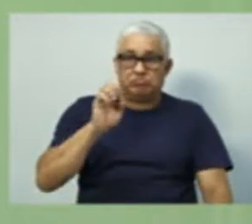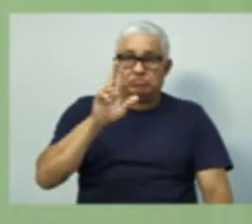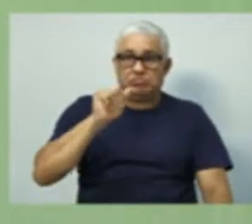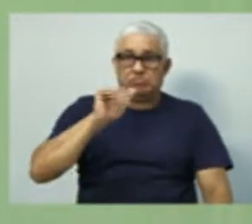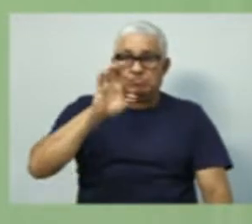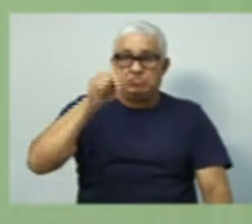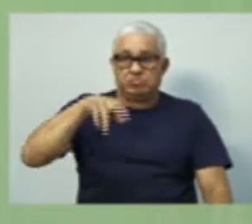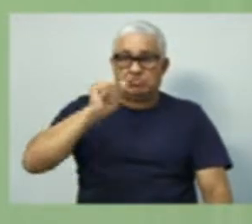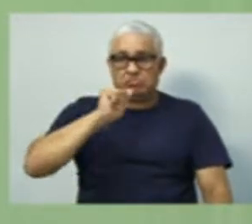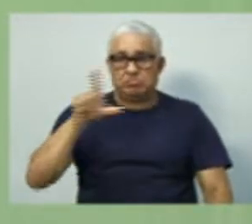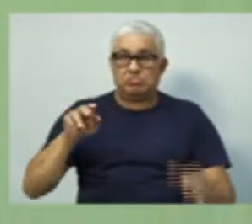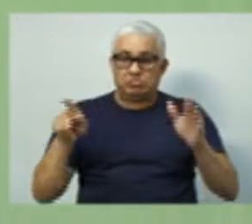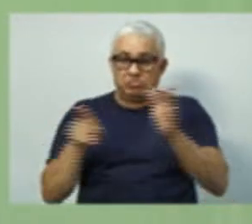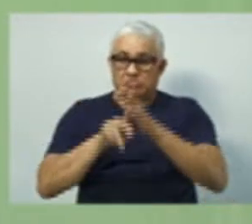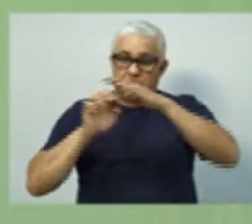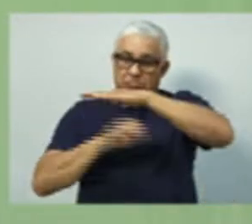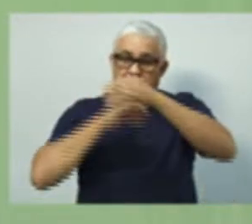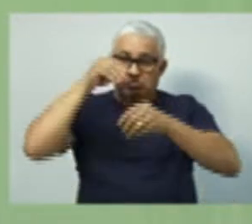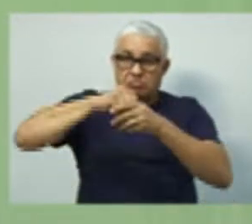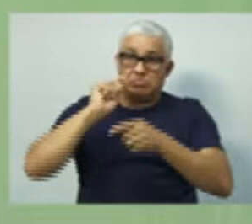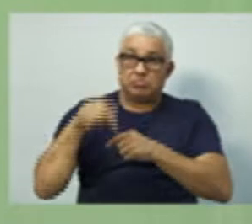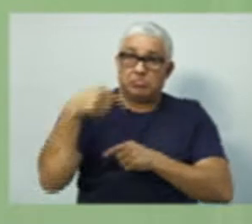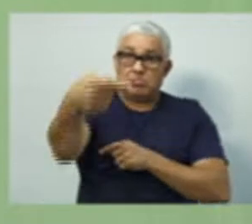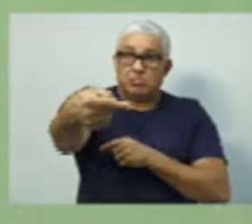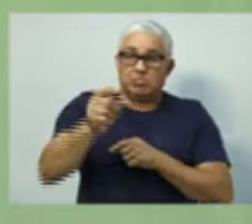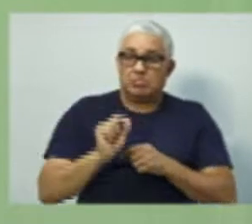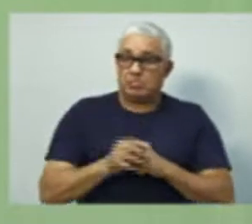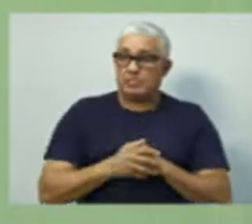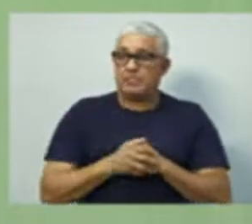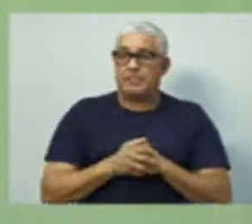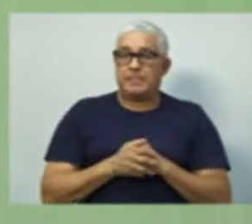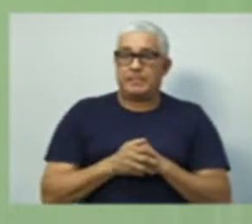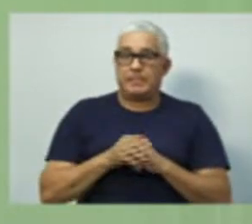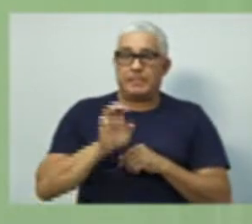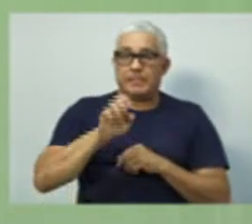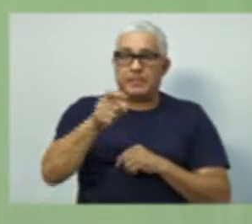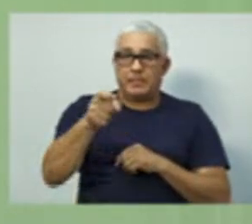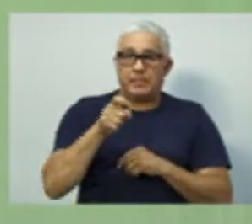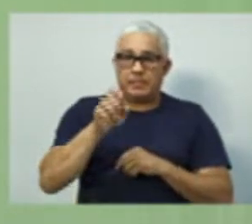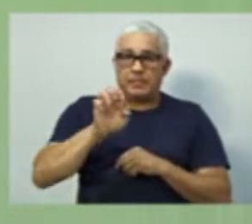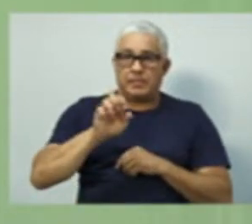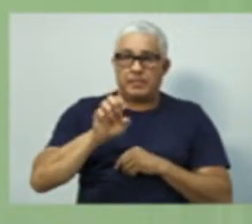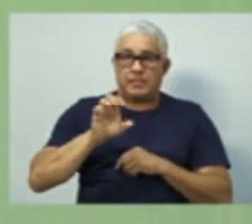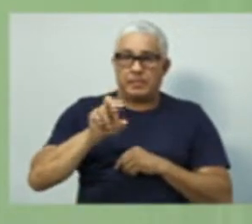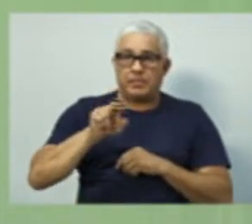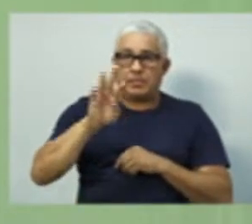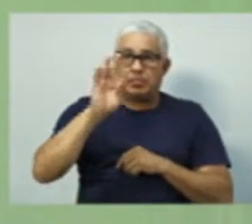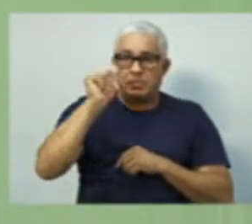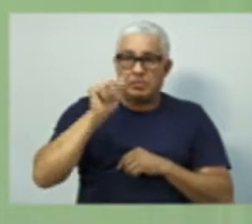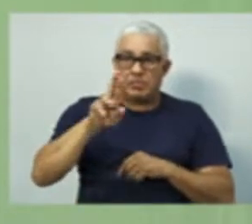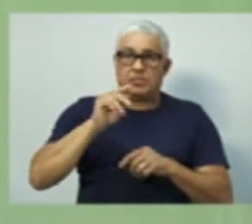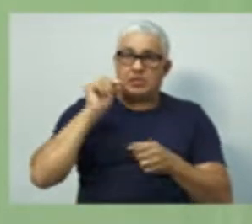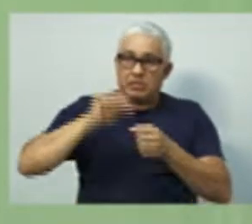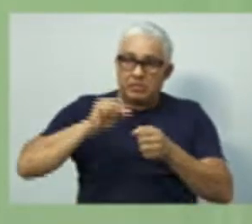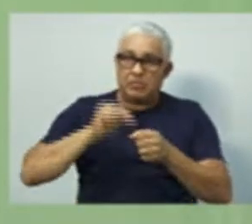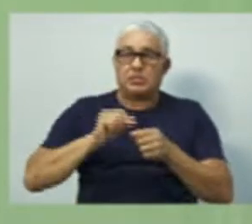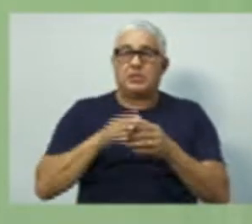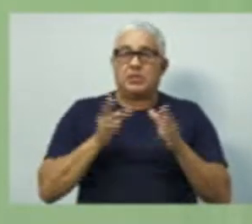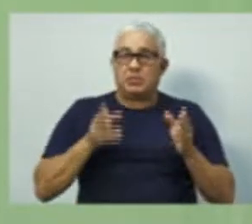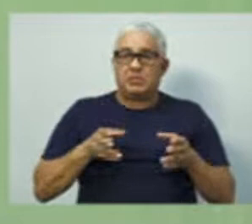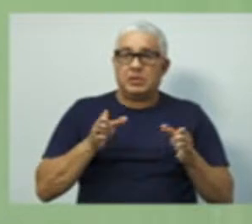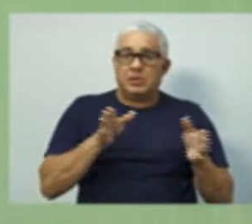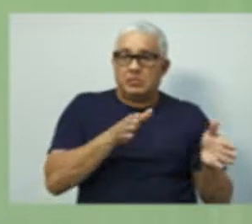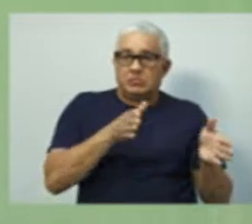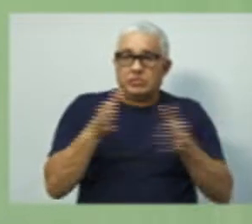empresa. E em seguida, executar os acompanhamentos necessários para que